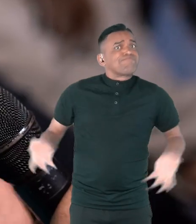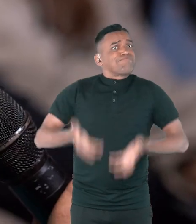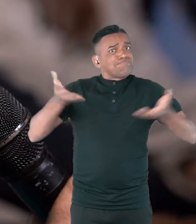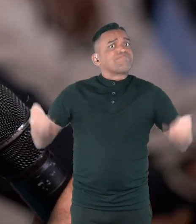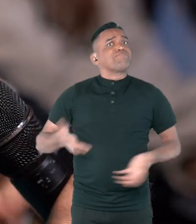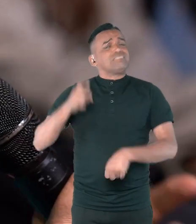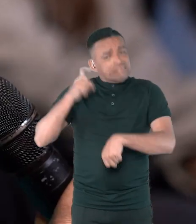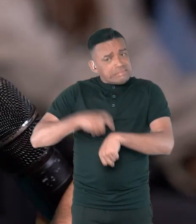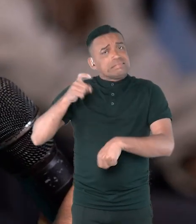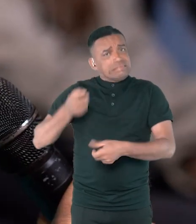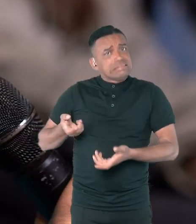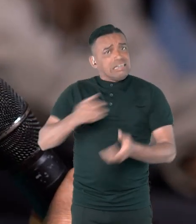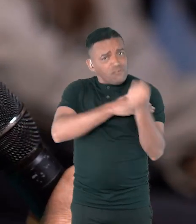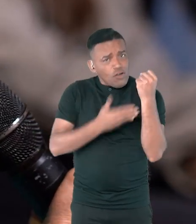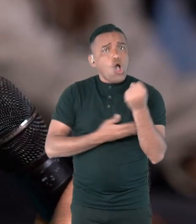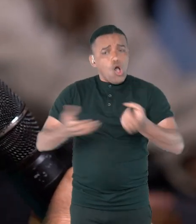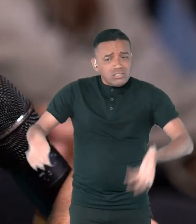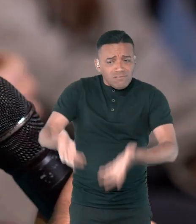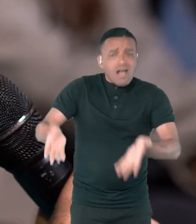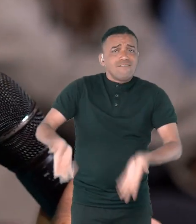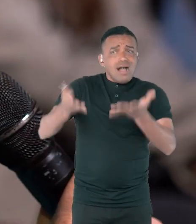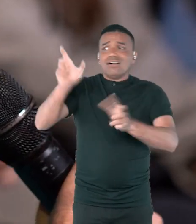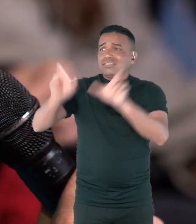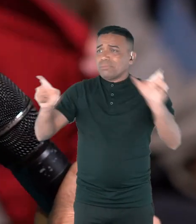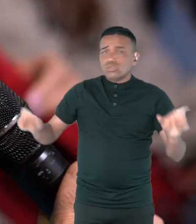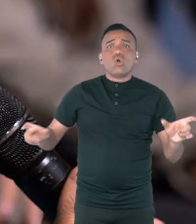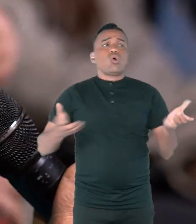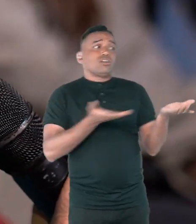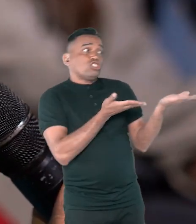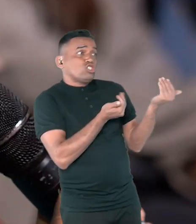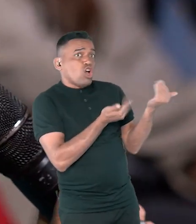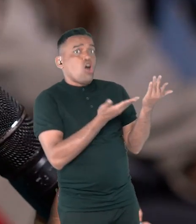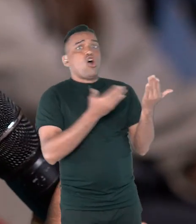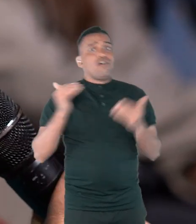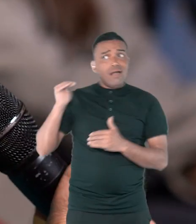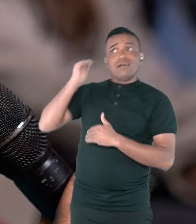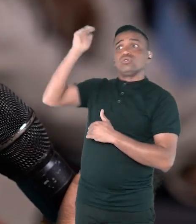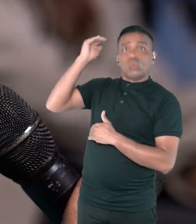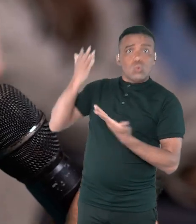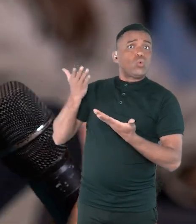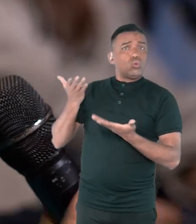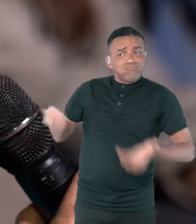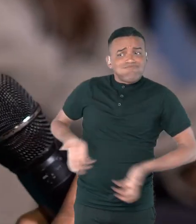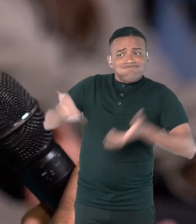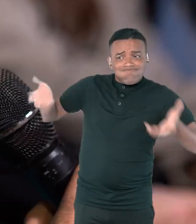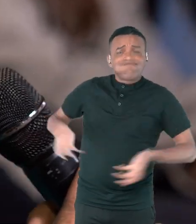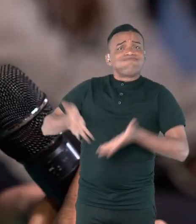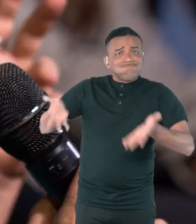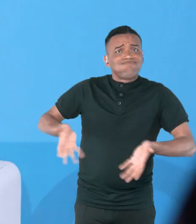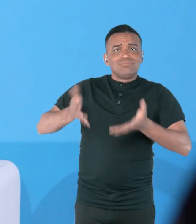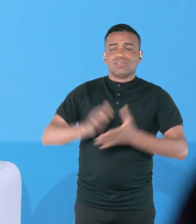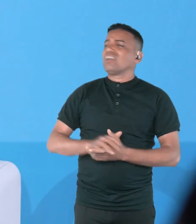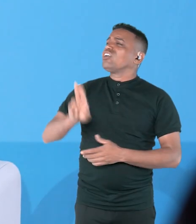ali o tempo todo reforçando isso com as pessoas, com os jovens, com os adultos e com